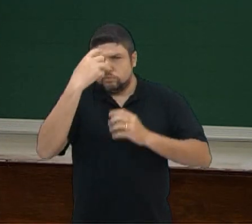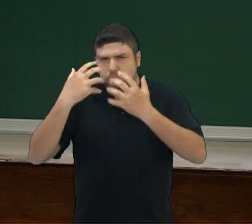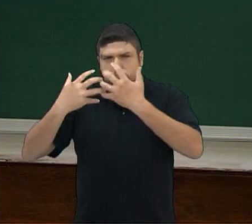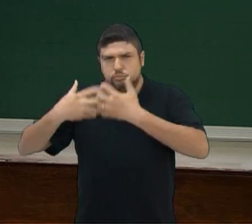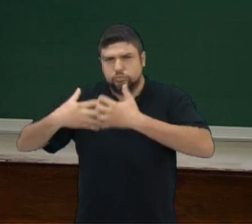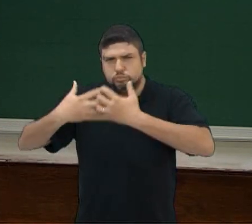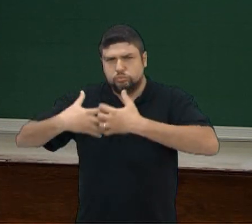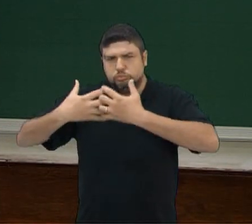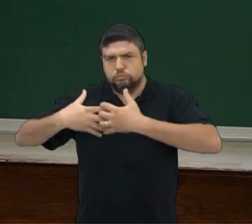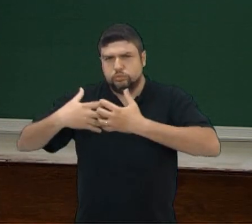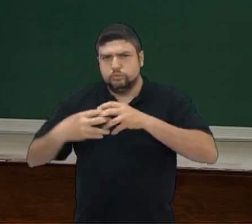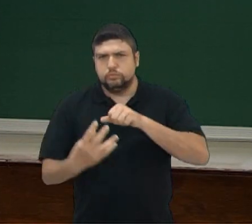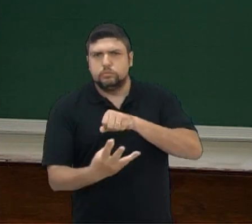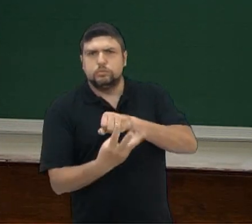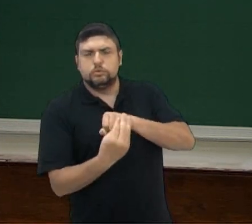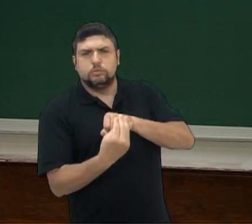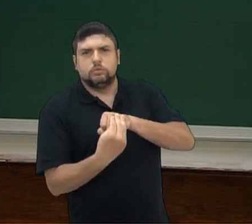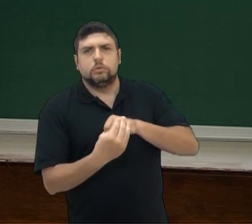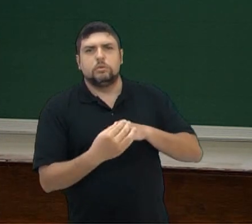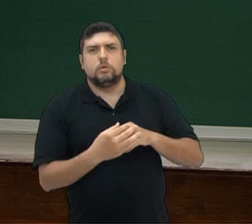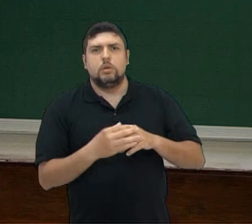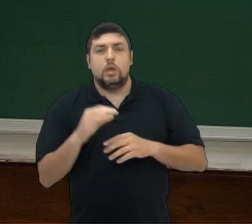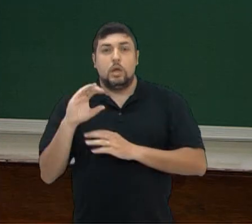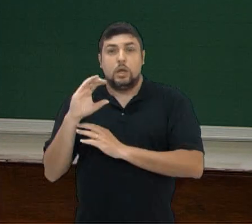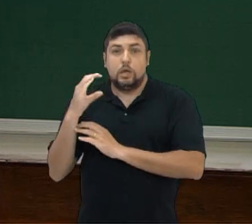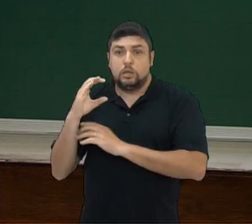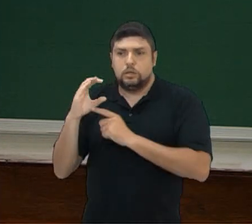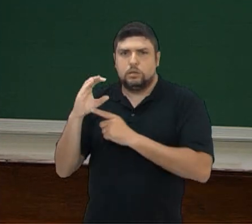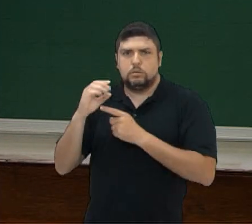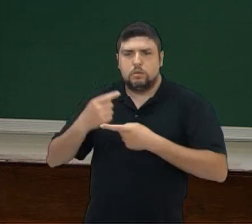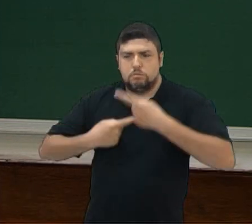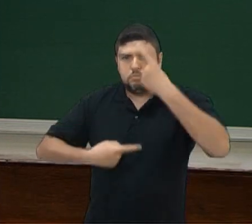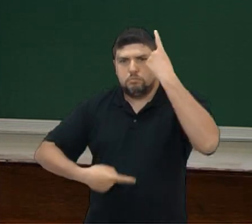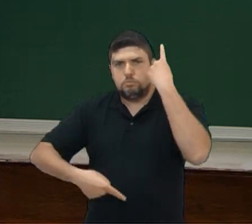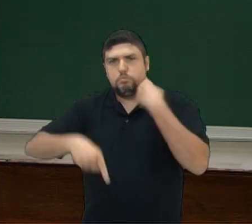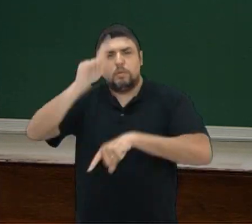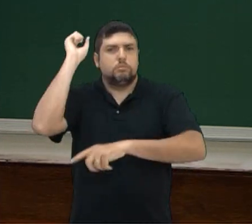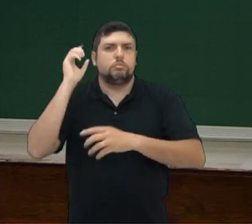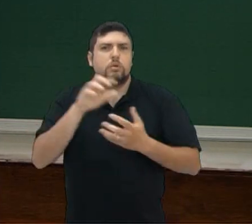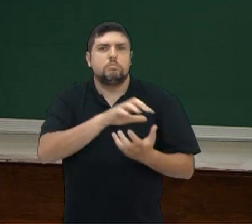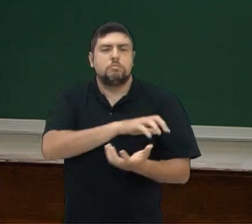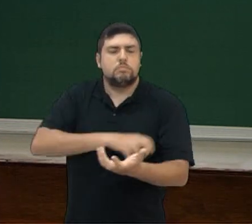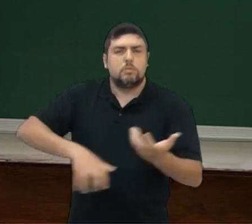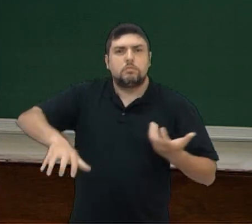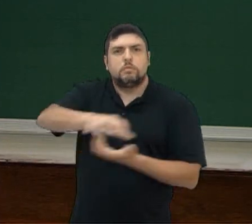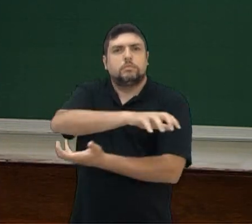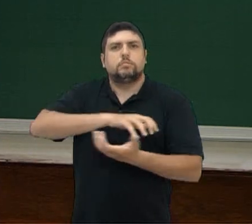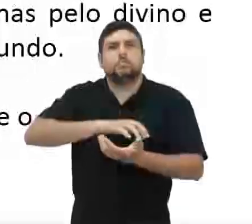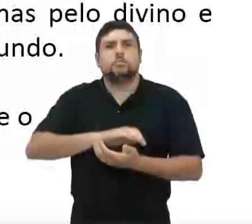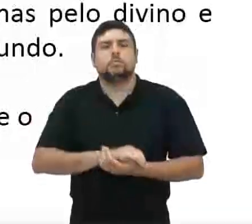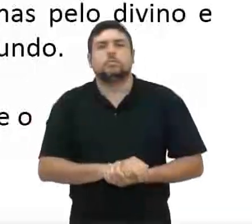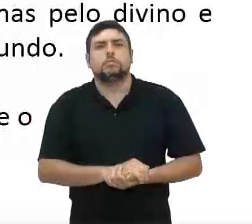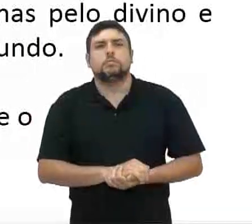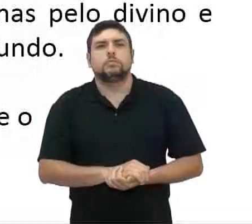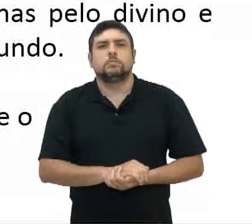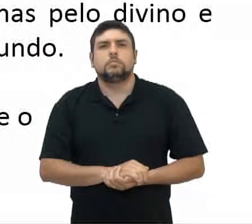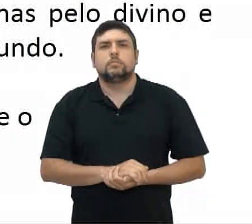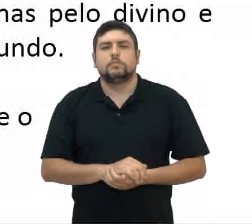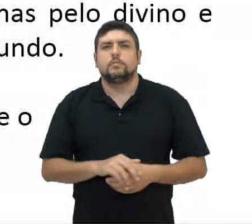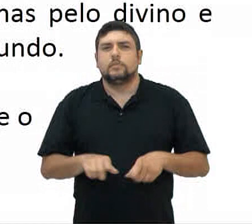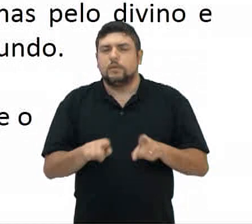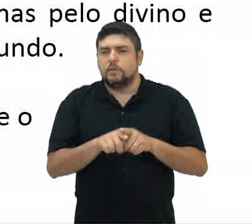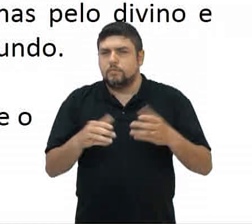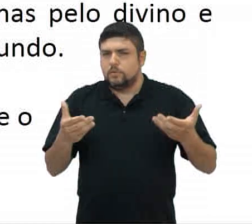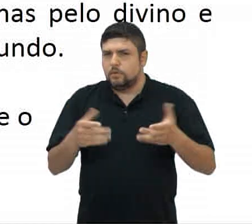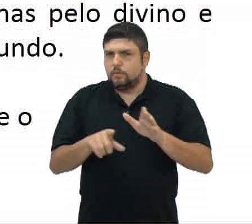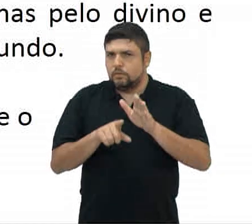conhecimento, né? E a ciência vai sobressair e revolucionar. Então, revoluções científicas. E já vamos de questão